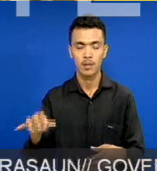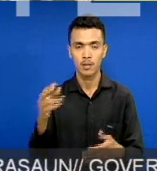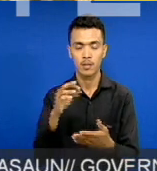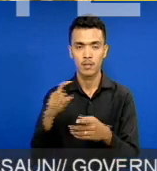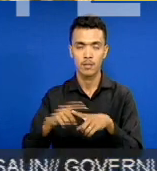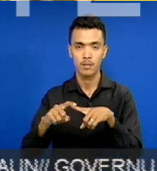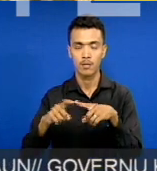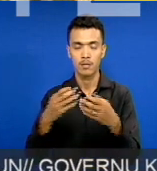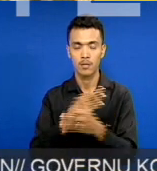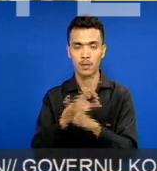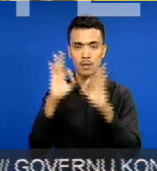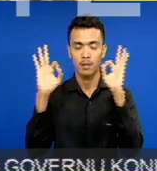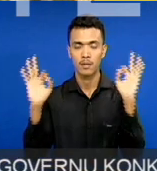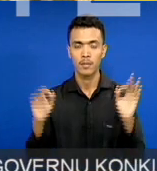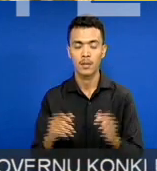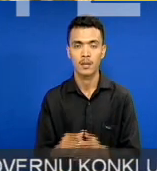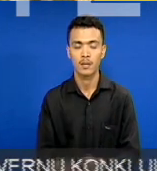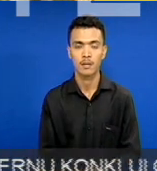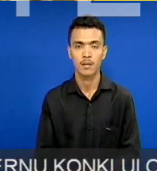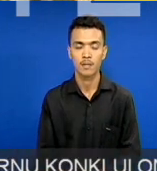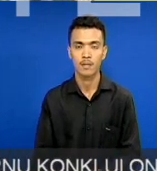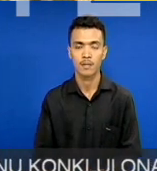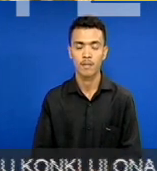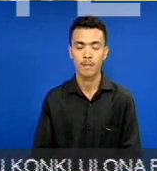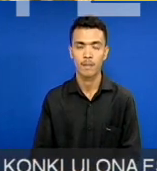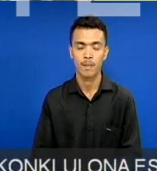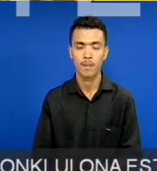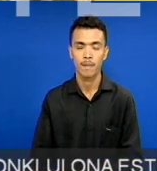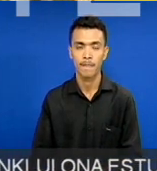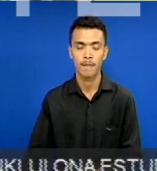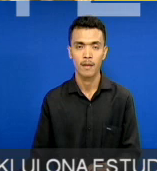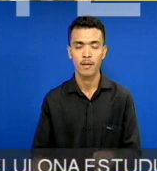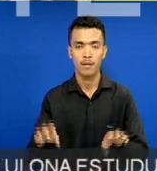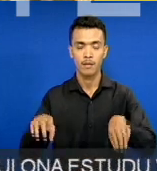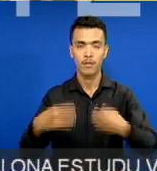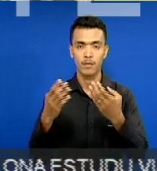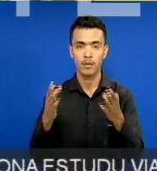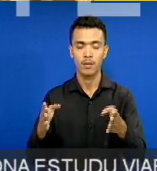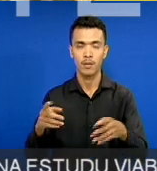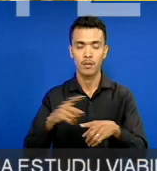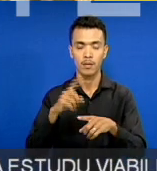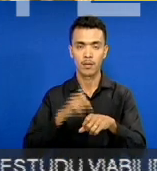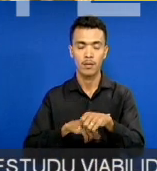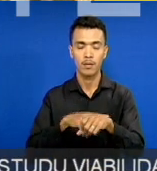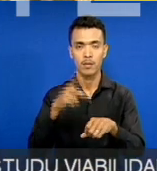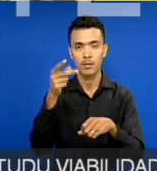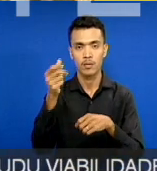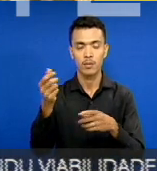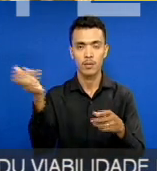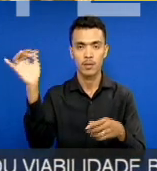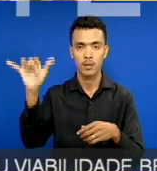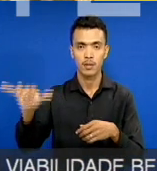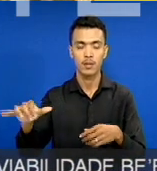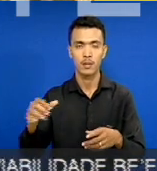iha loosona, sira depois solo, in problema hau explica tena, sira la bele, antaun, iha tecnico sira balu, iha horas balu nilaran, sira halo